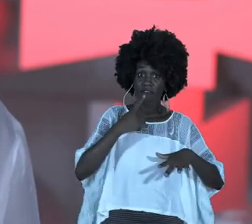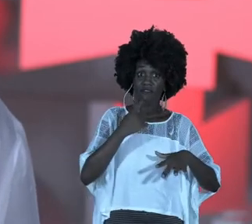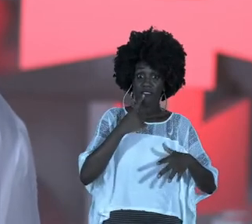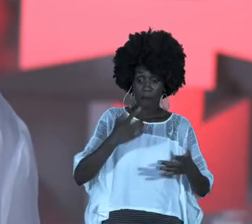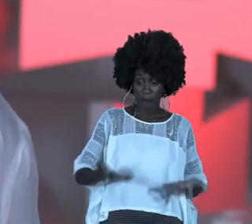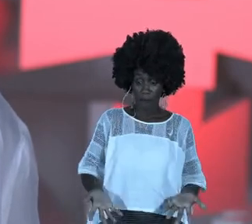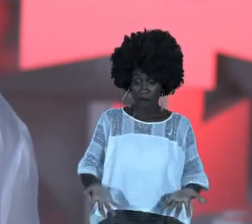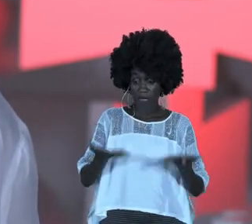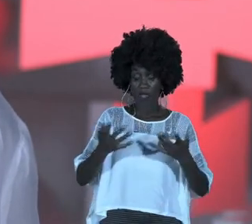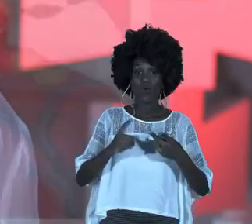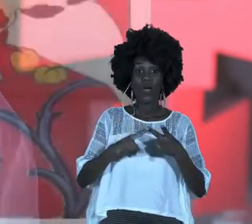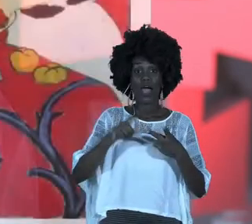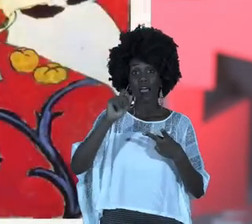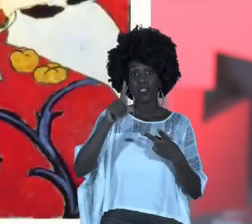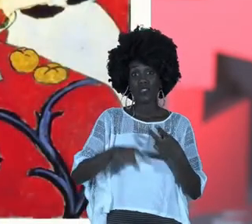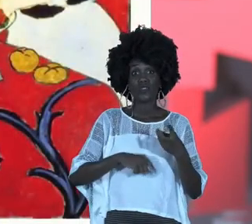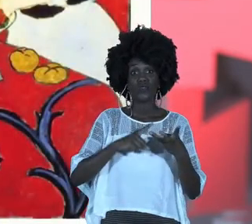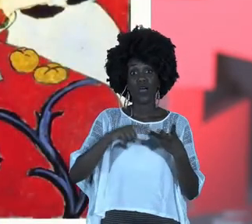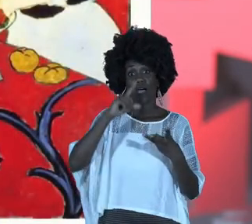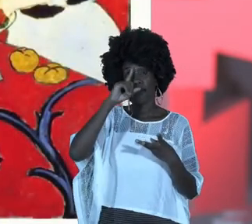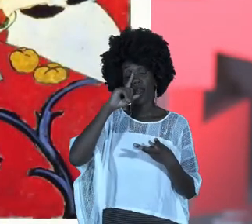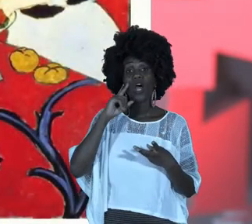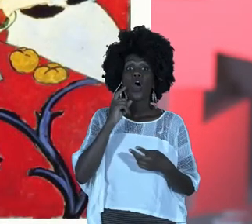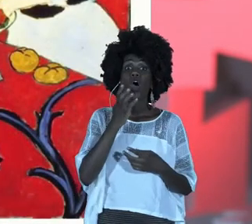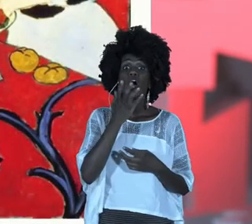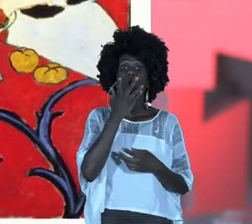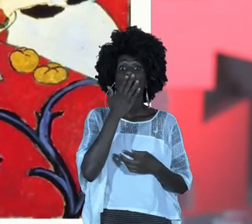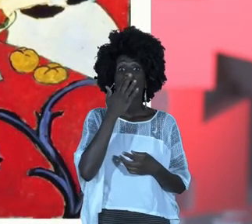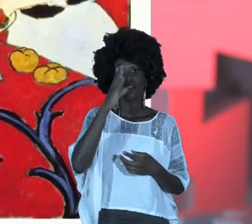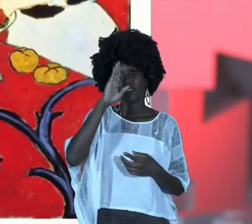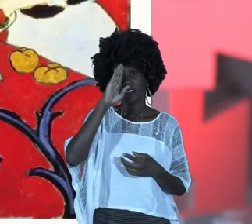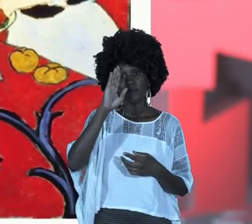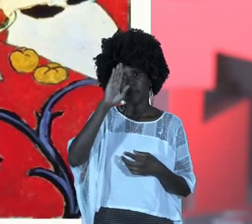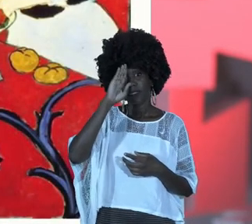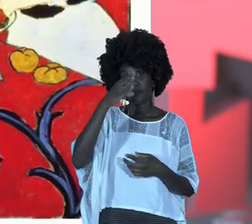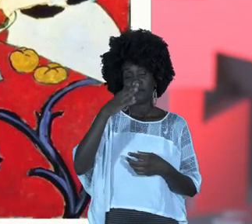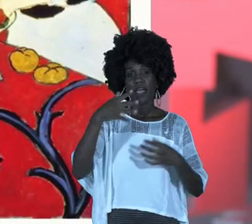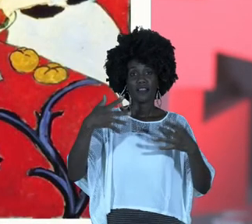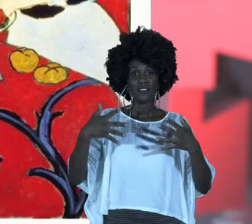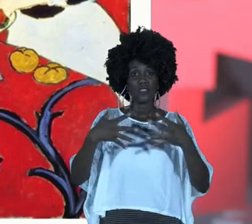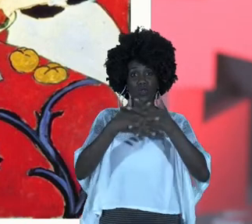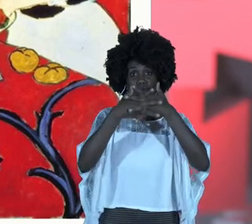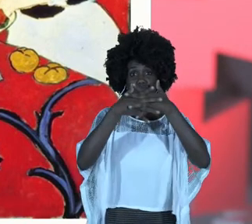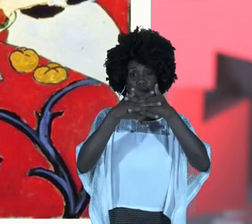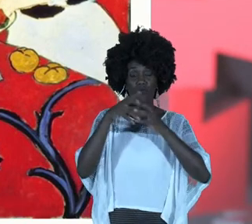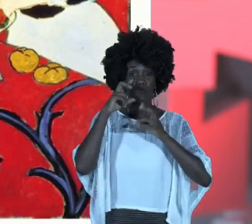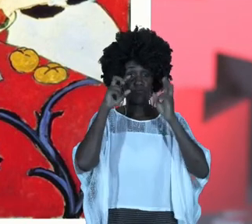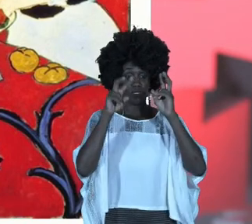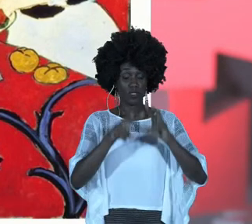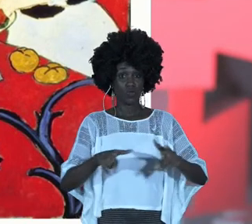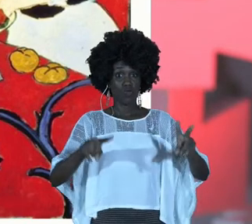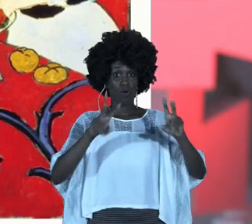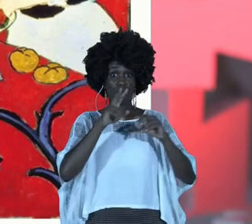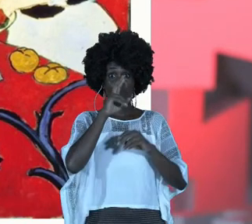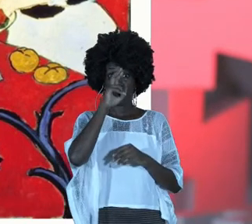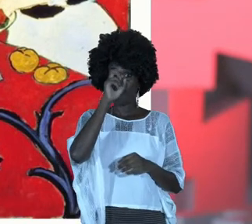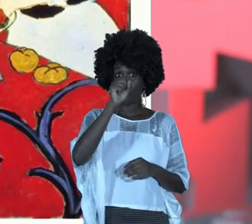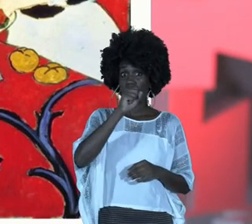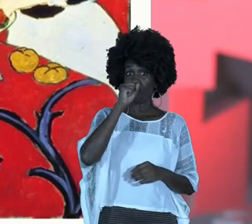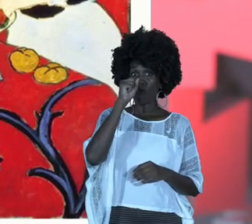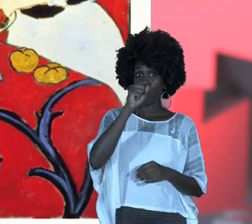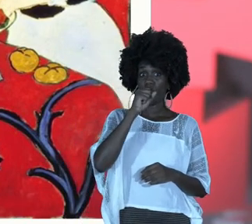vermelho, azul e amarelo são cores primárias, estão em choque visual forte, né? As